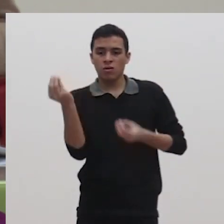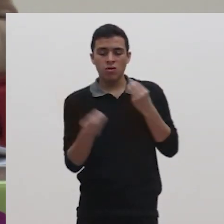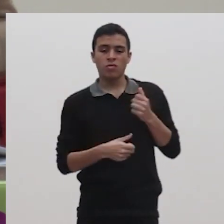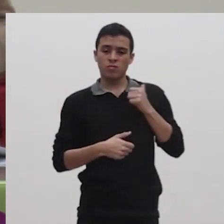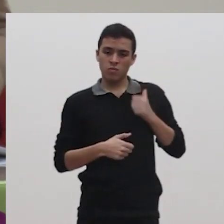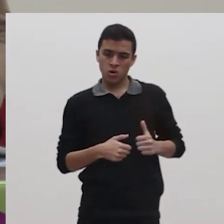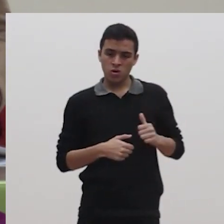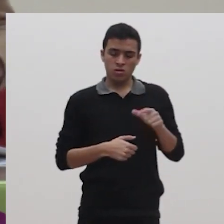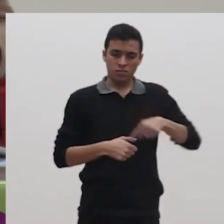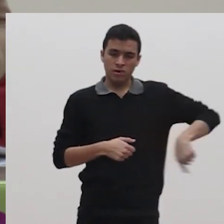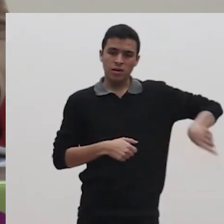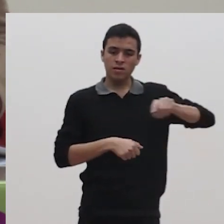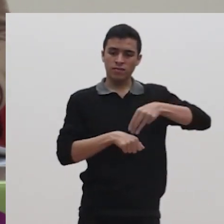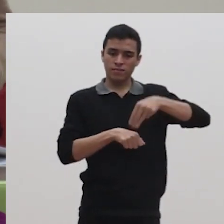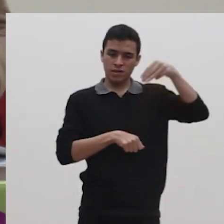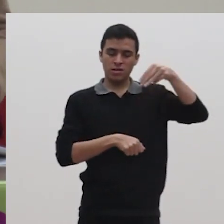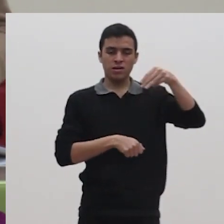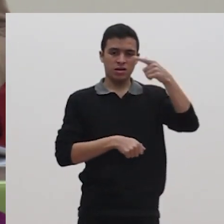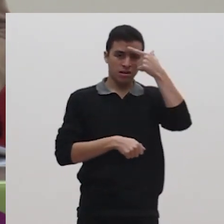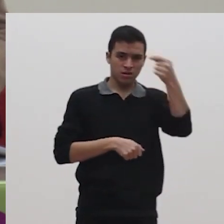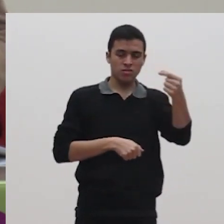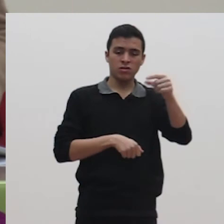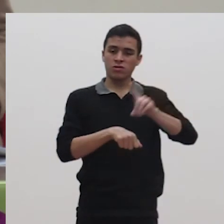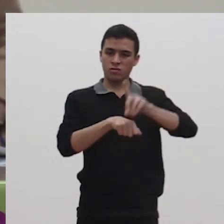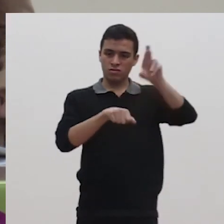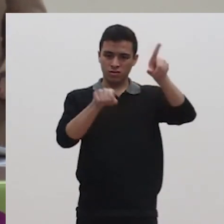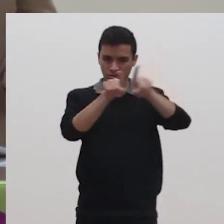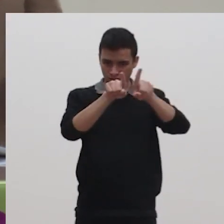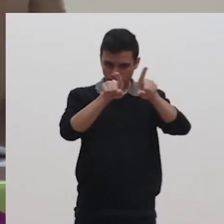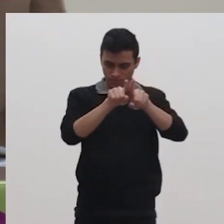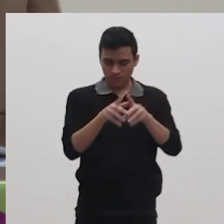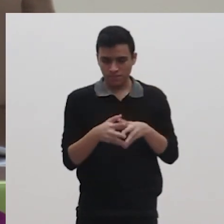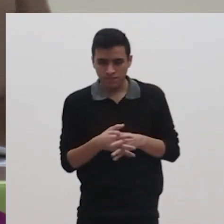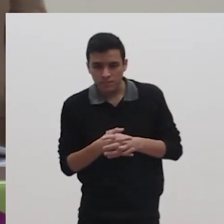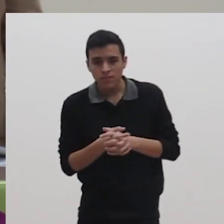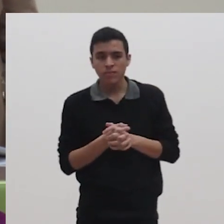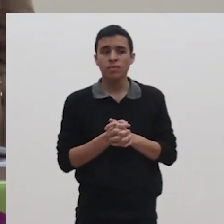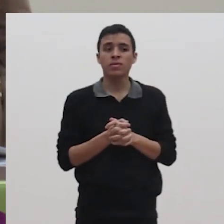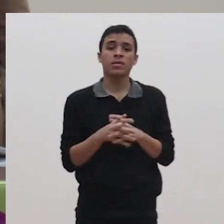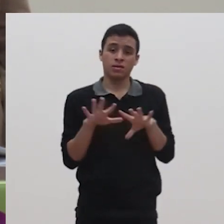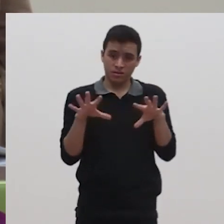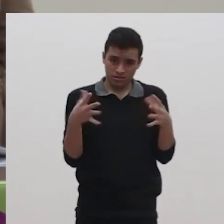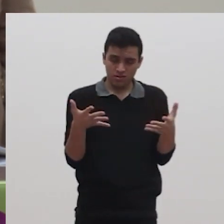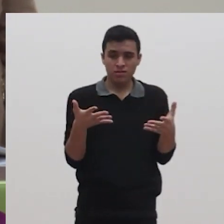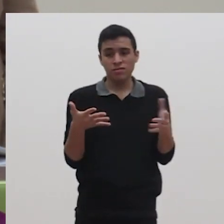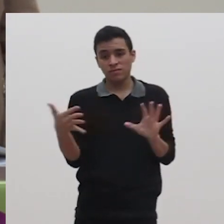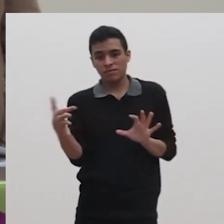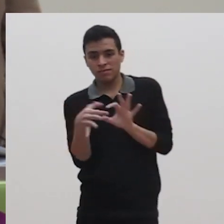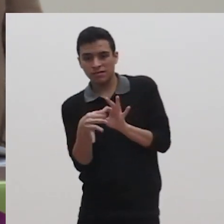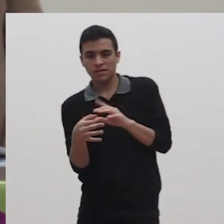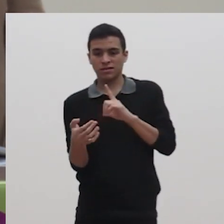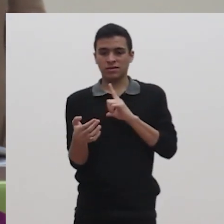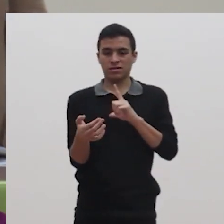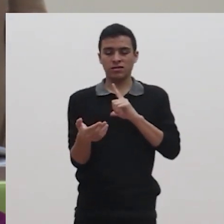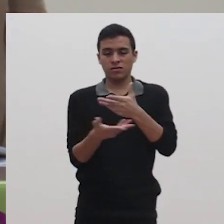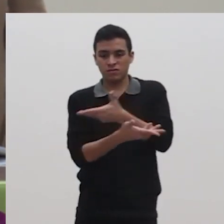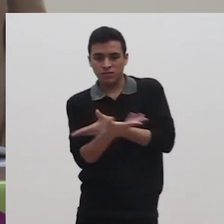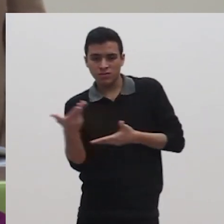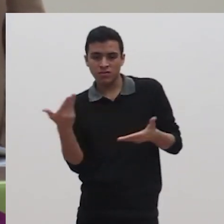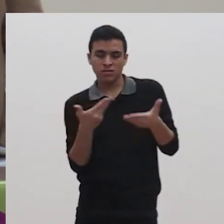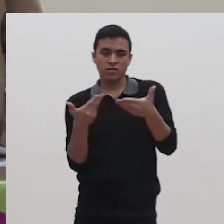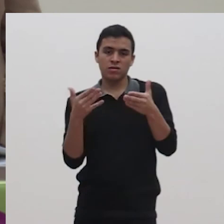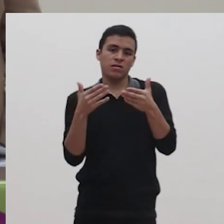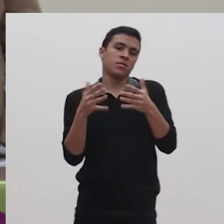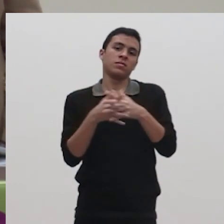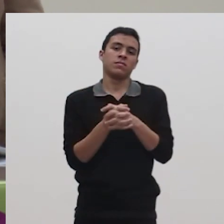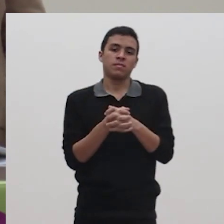bolsas para graduação, mestrado e doutorado. Isso é uma parceria que está no marco legal